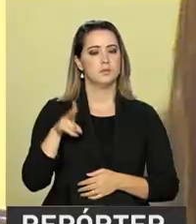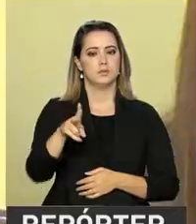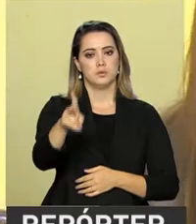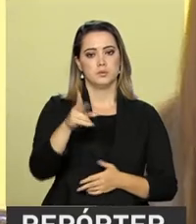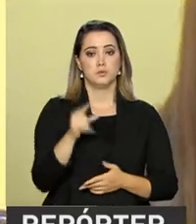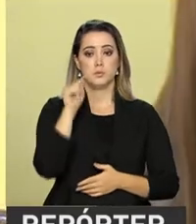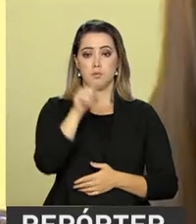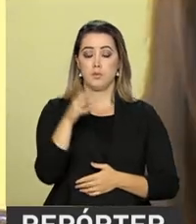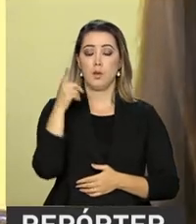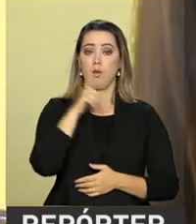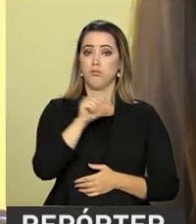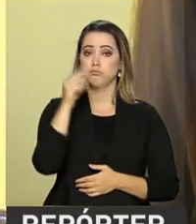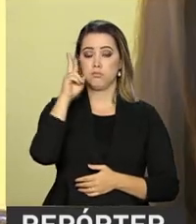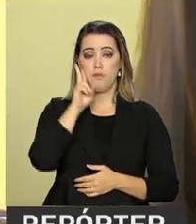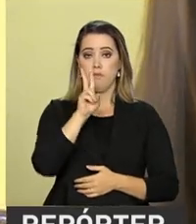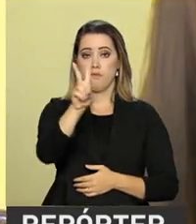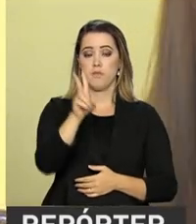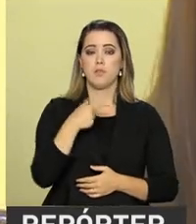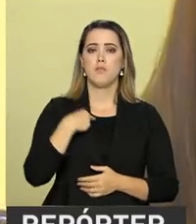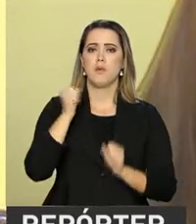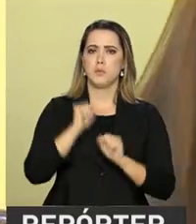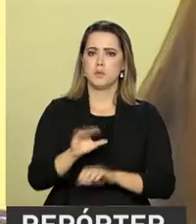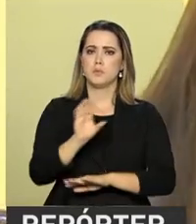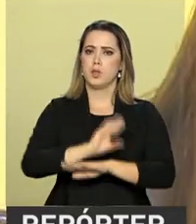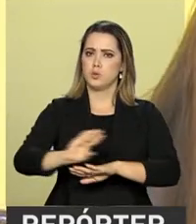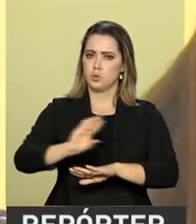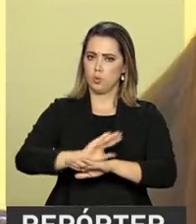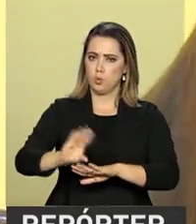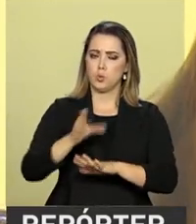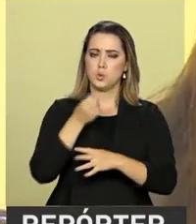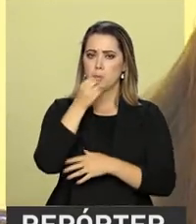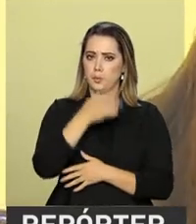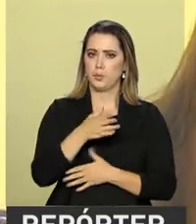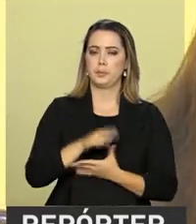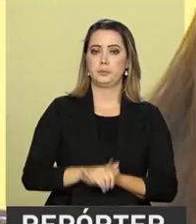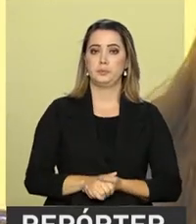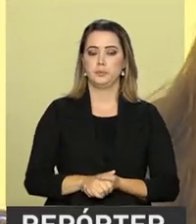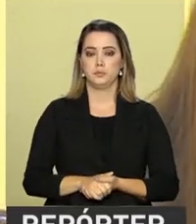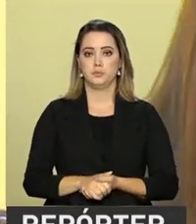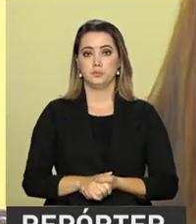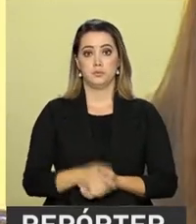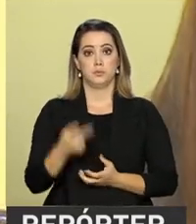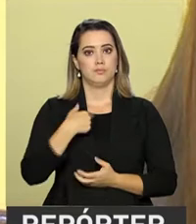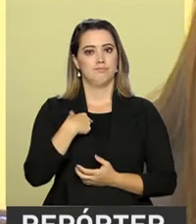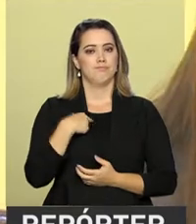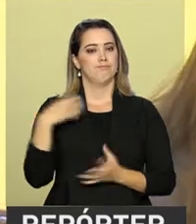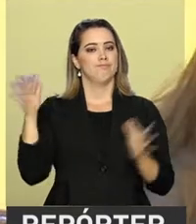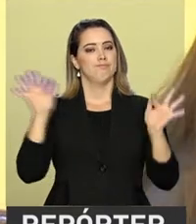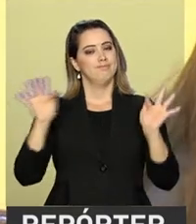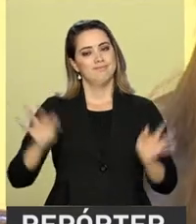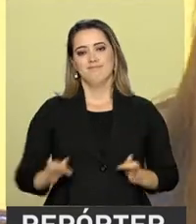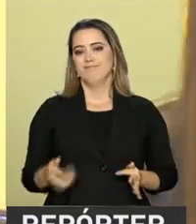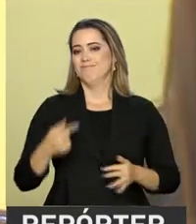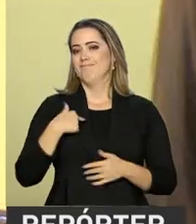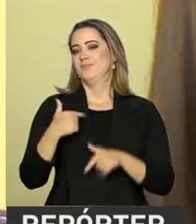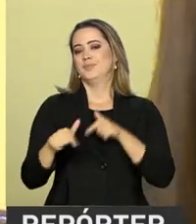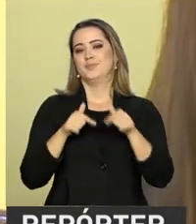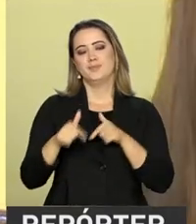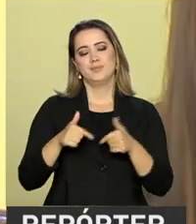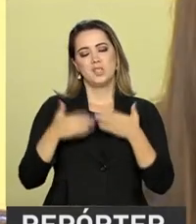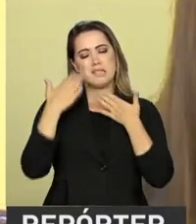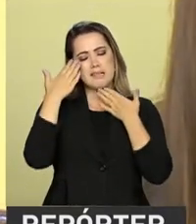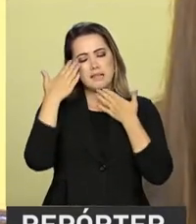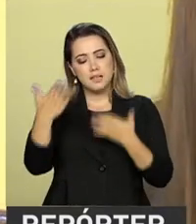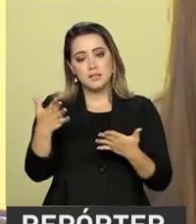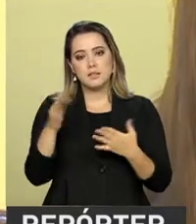e considera a aposta nos cursos técnicos uma boa opção como estou muito realizada no q1 acho muito grata